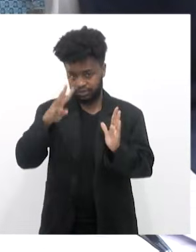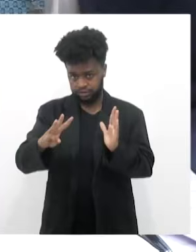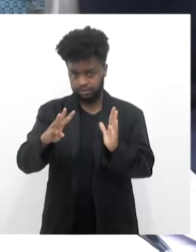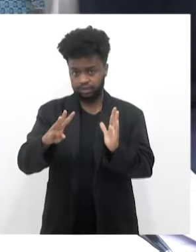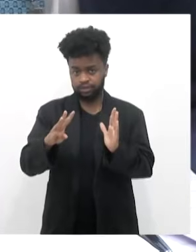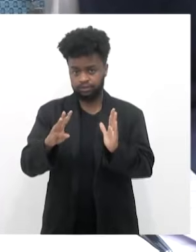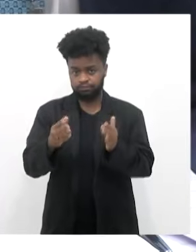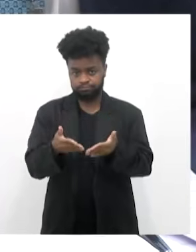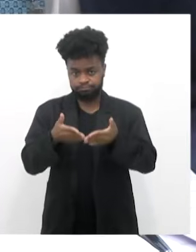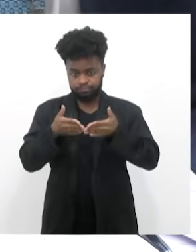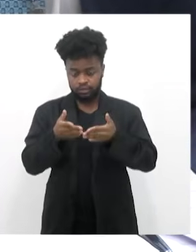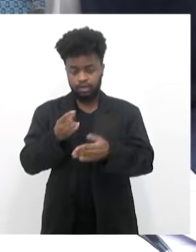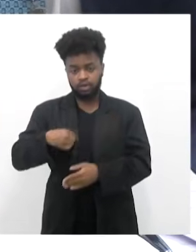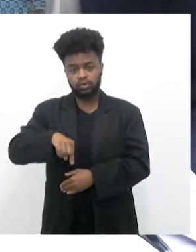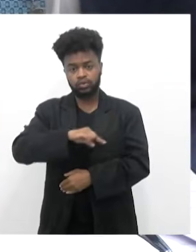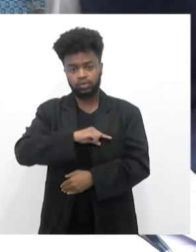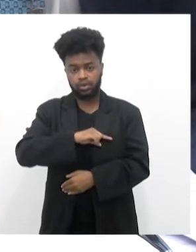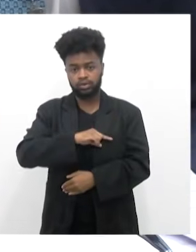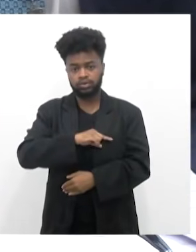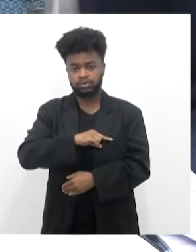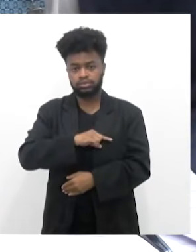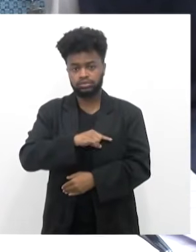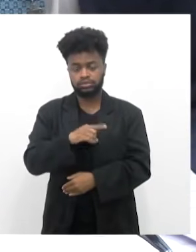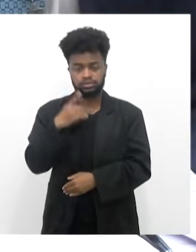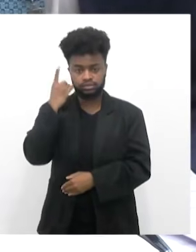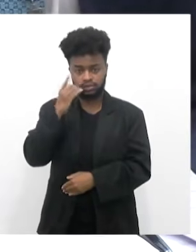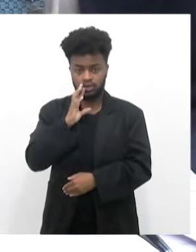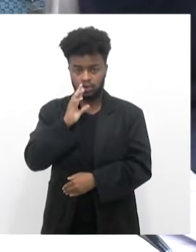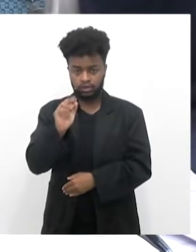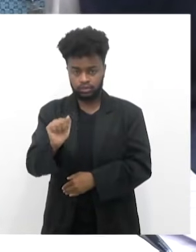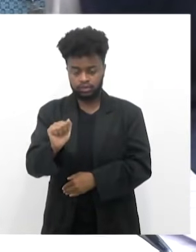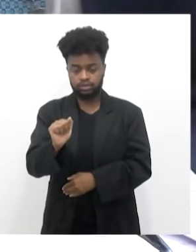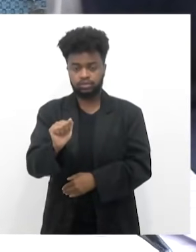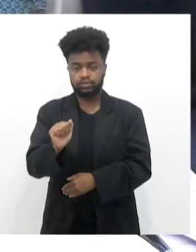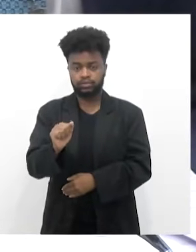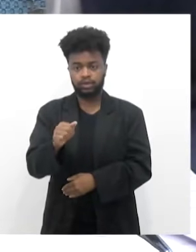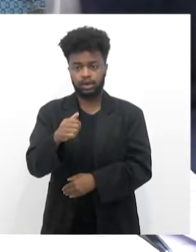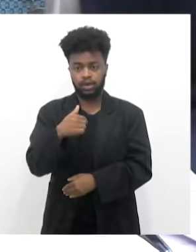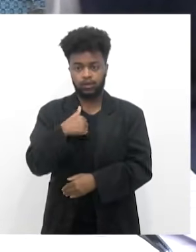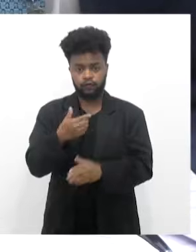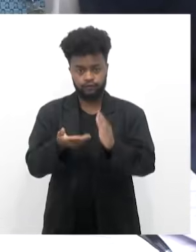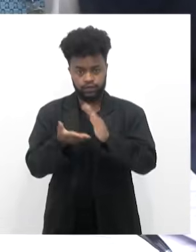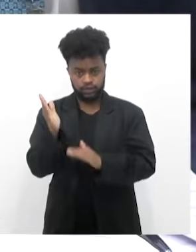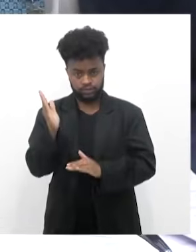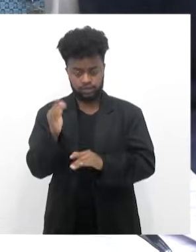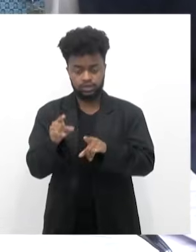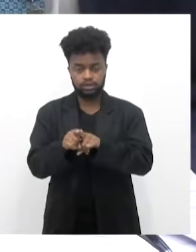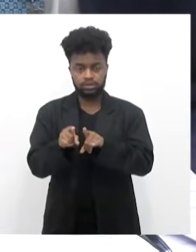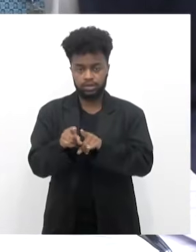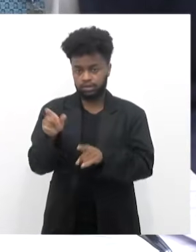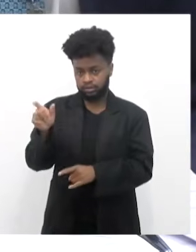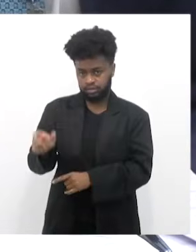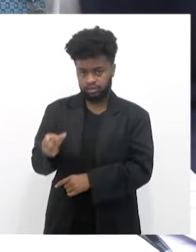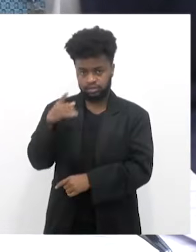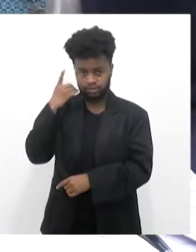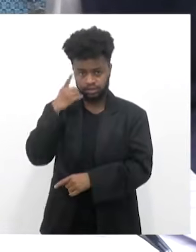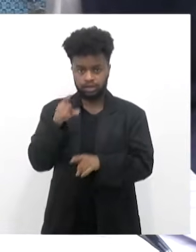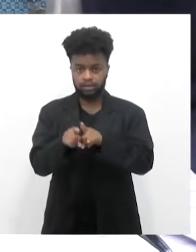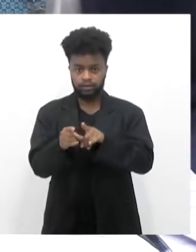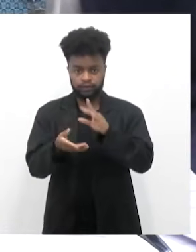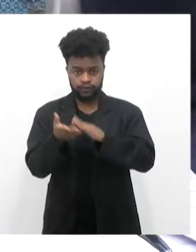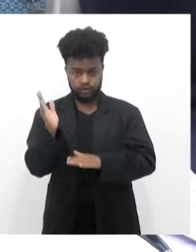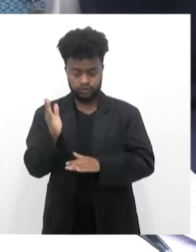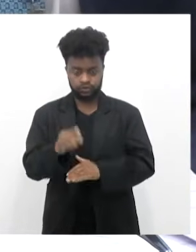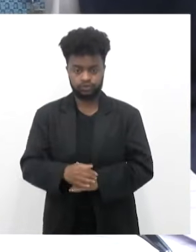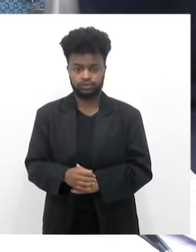recesso, deputado Rodrigo Amorim, eu estava viajando, o deputado Rodrigo também,